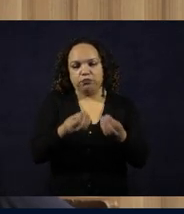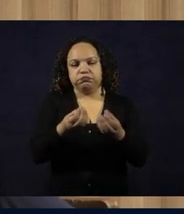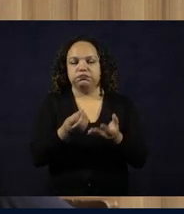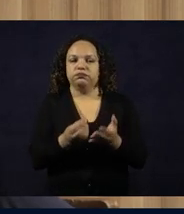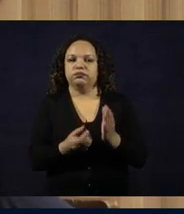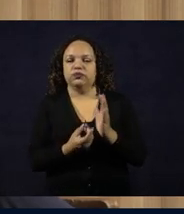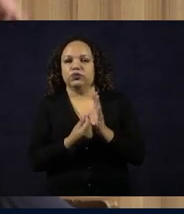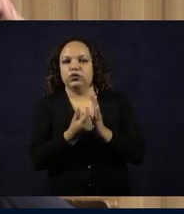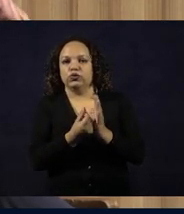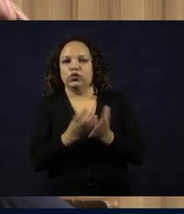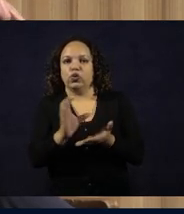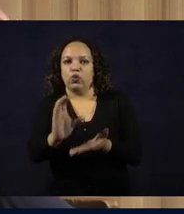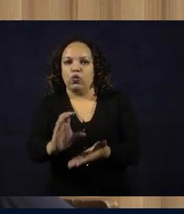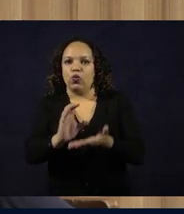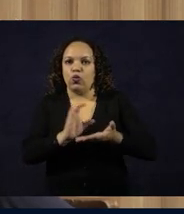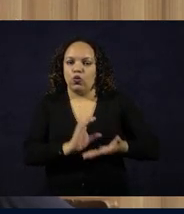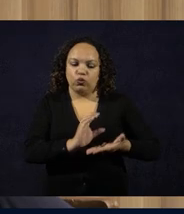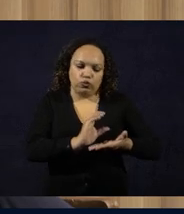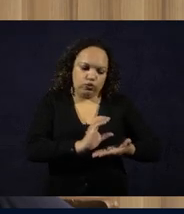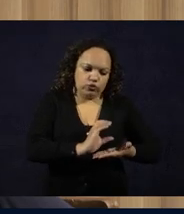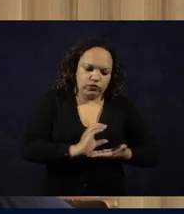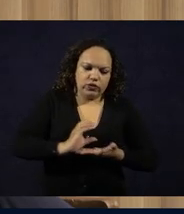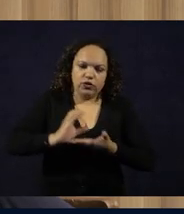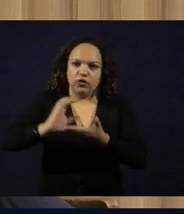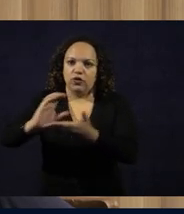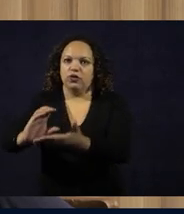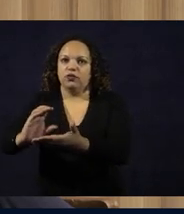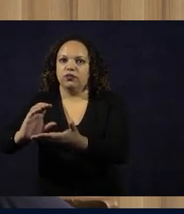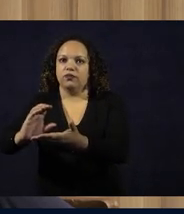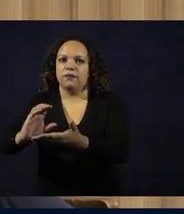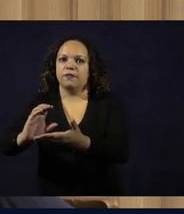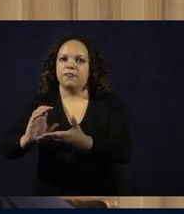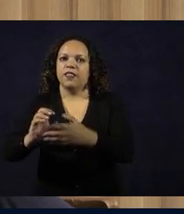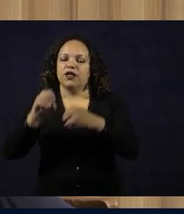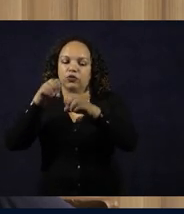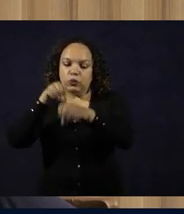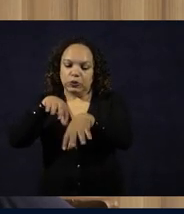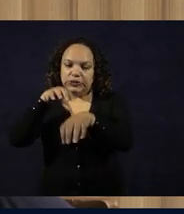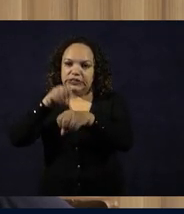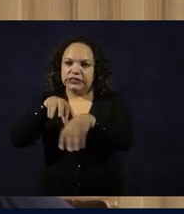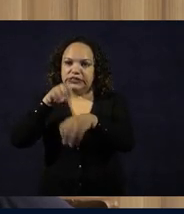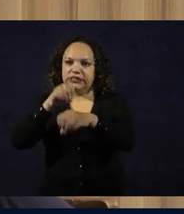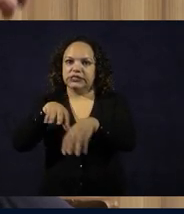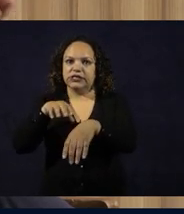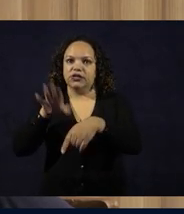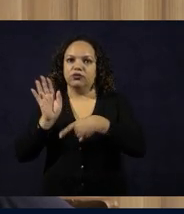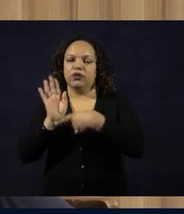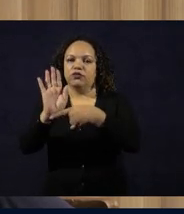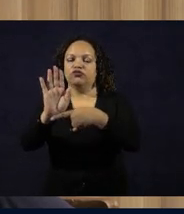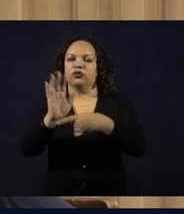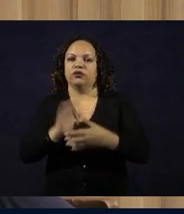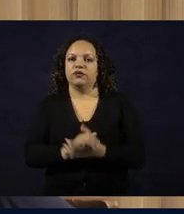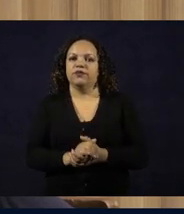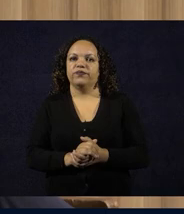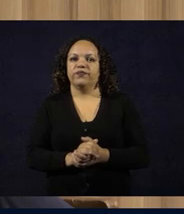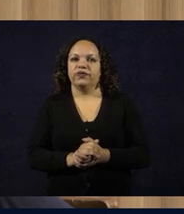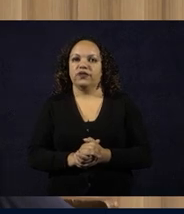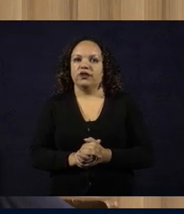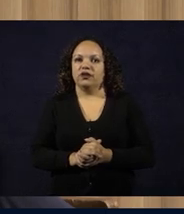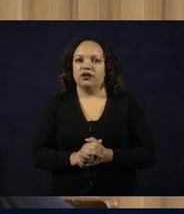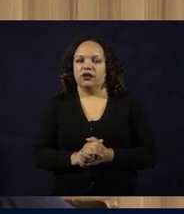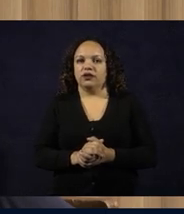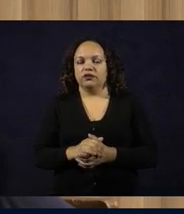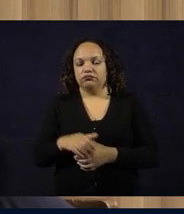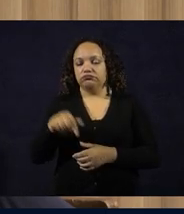projetos com objetivo educacionais nas regiões onde a gente está inserido e aqui tá